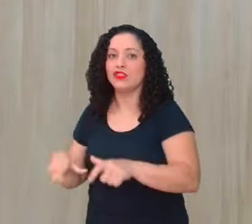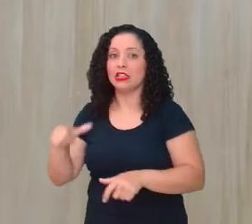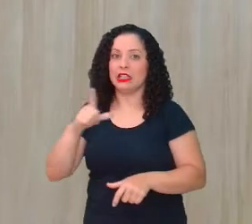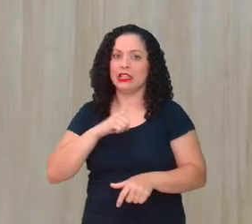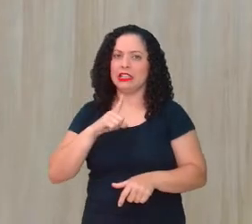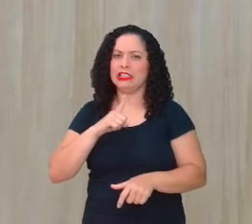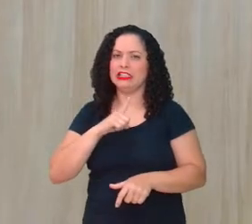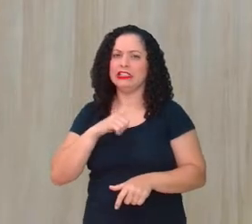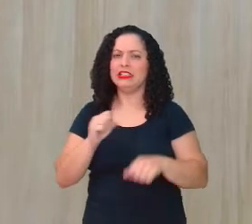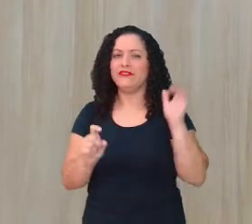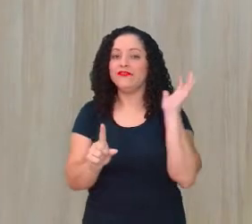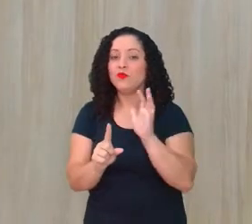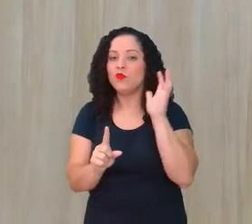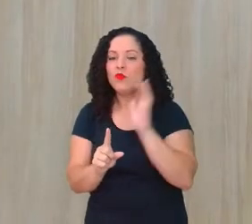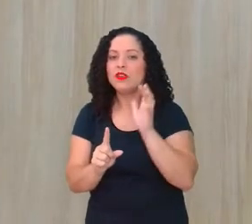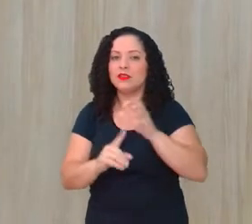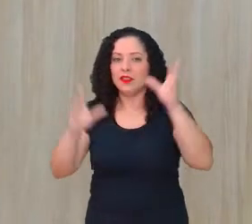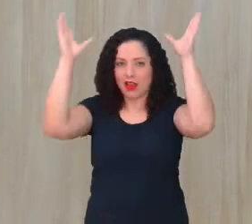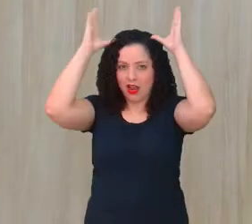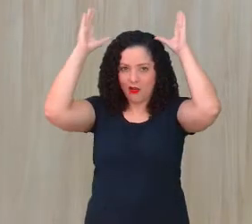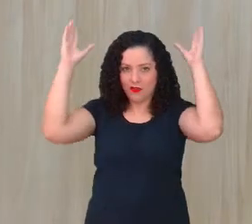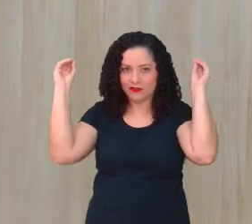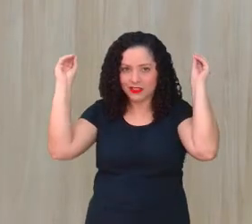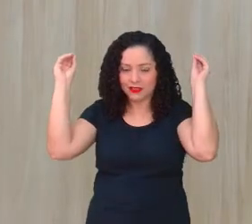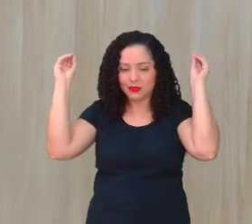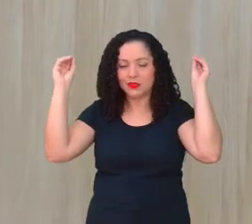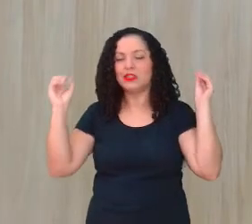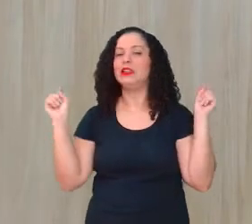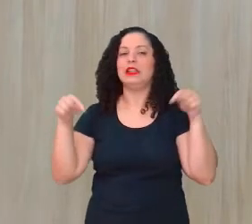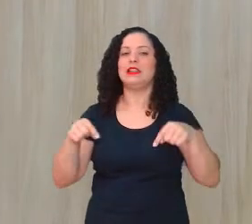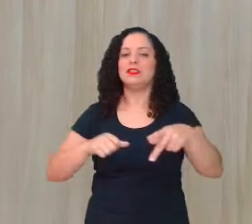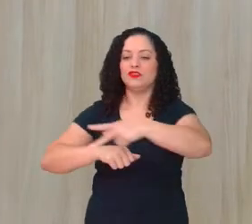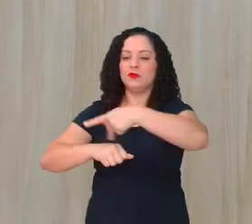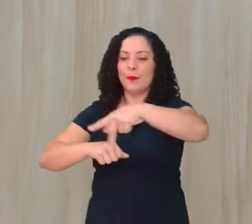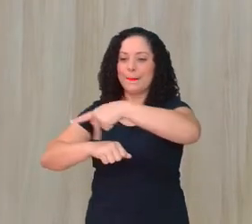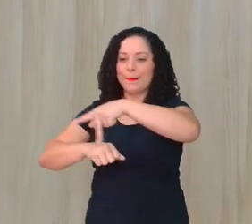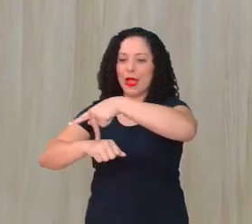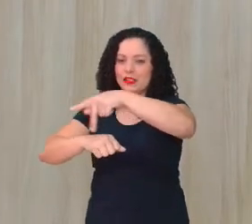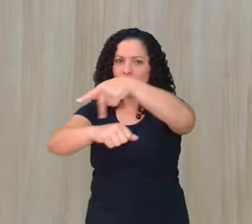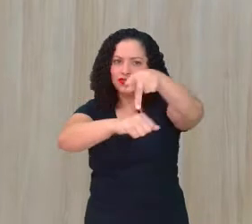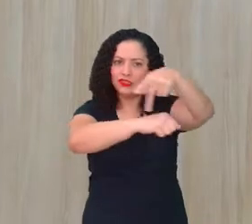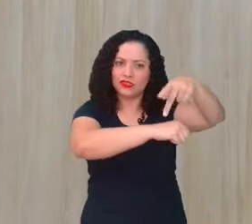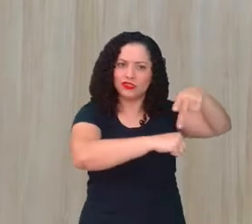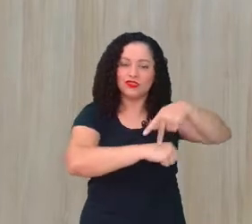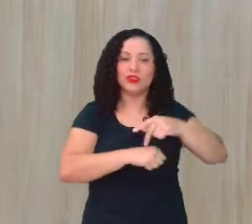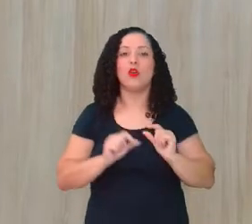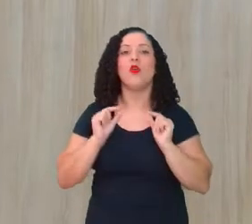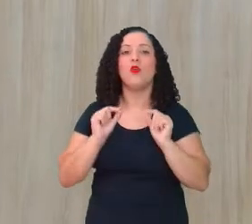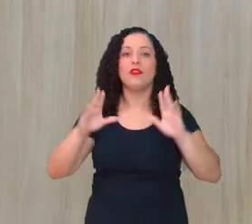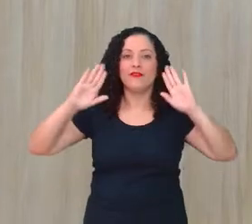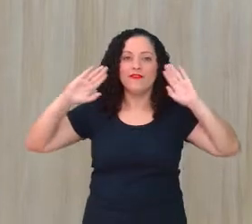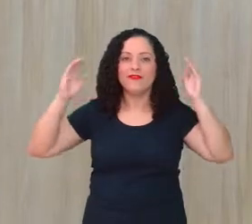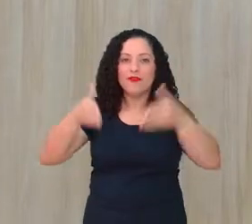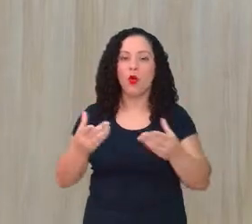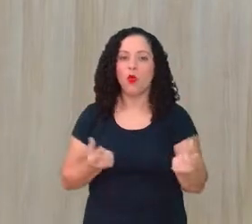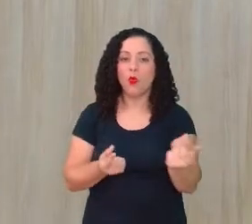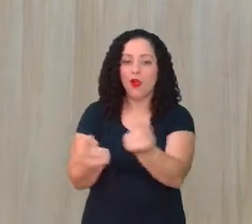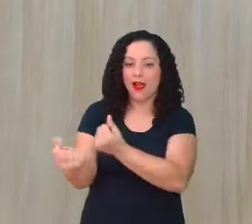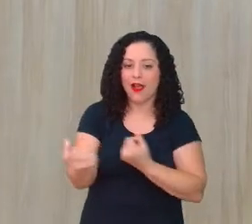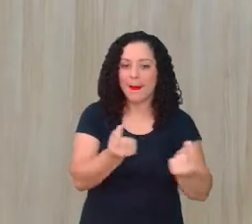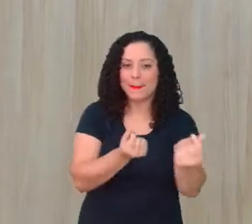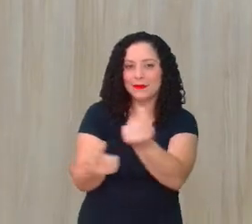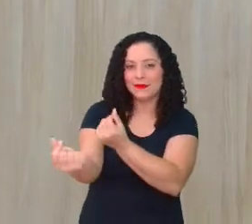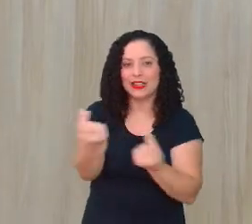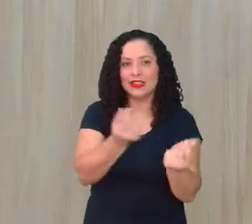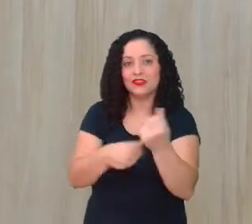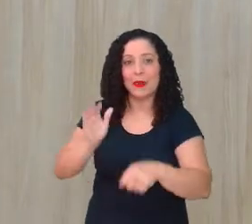calvinismo puritano, né, a gente vai ter esses países, né, esses locais se tornando capitalistas industrializados mais